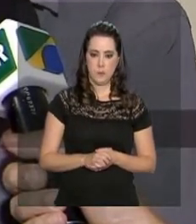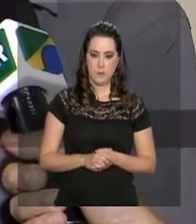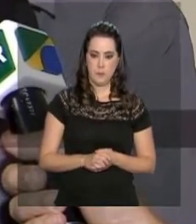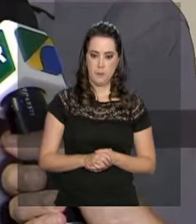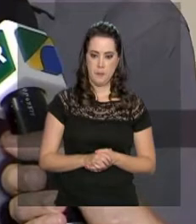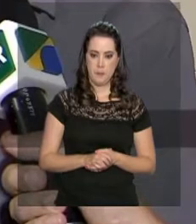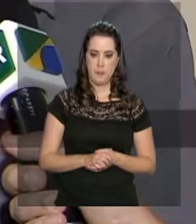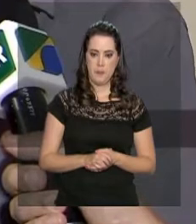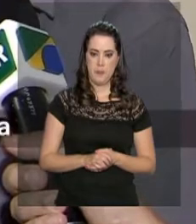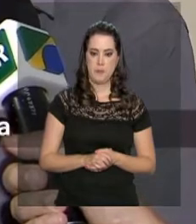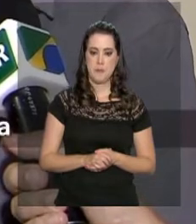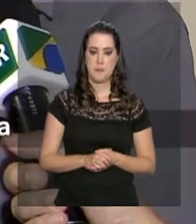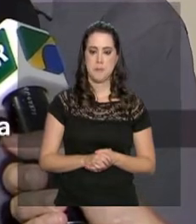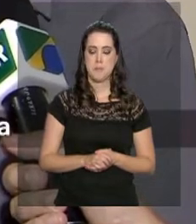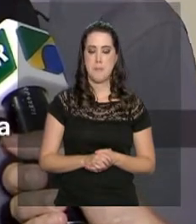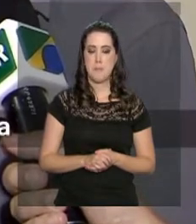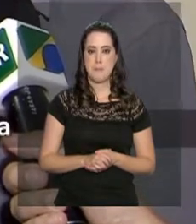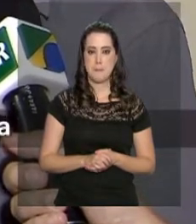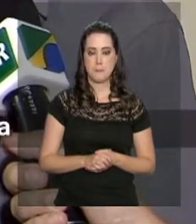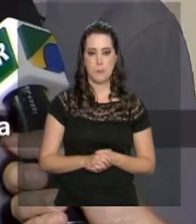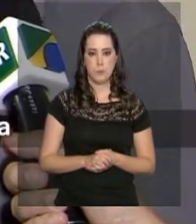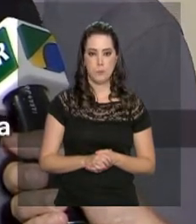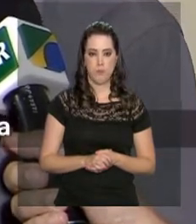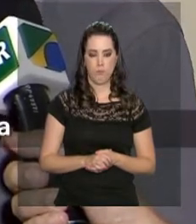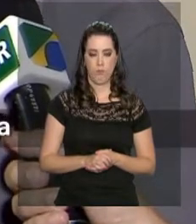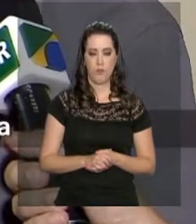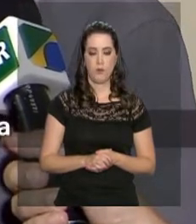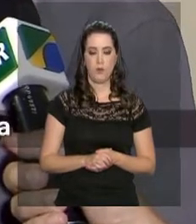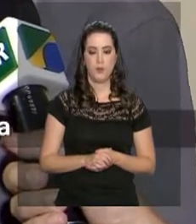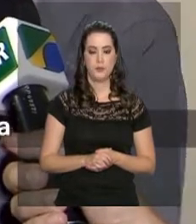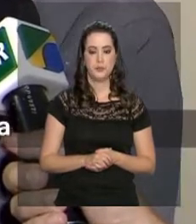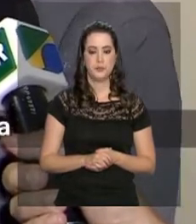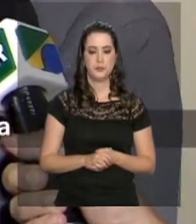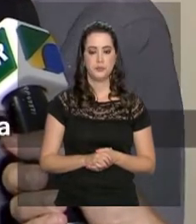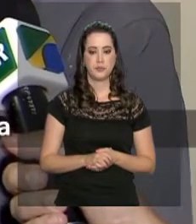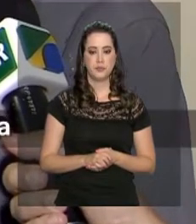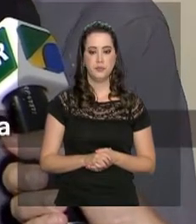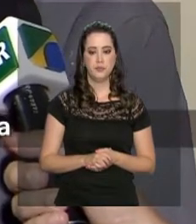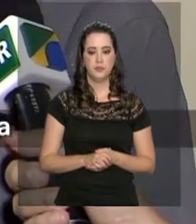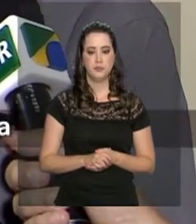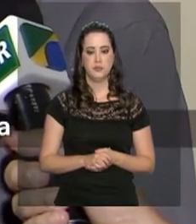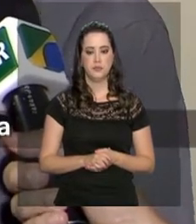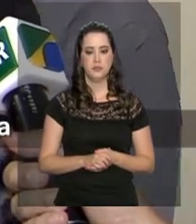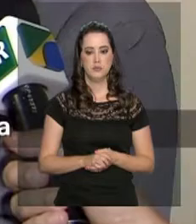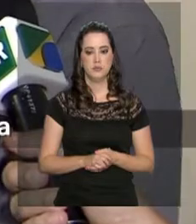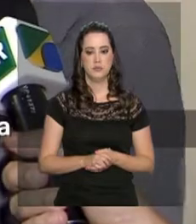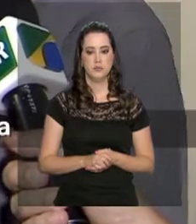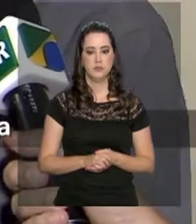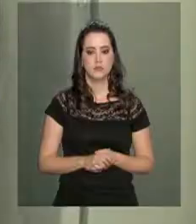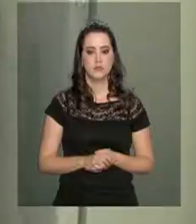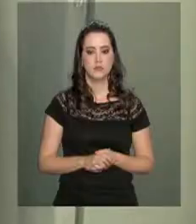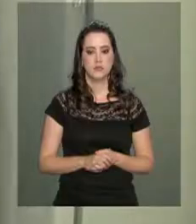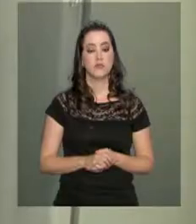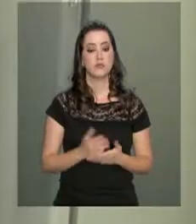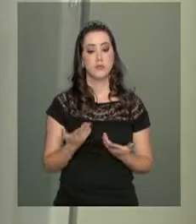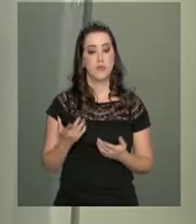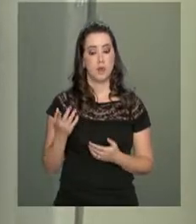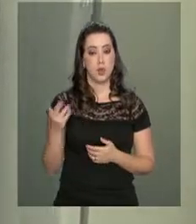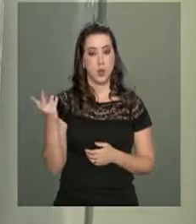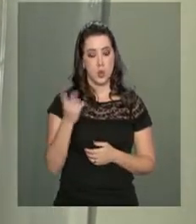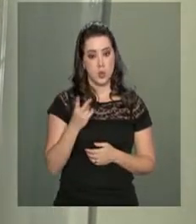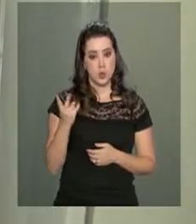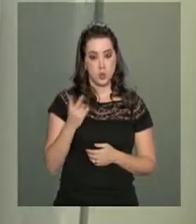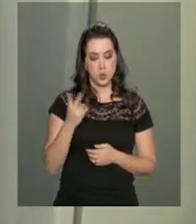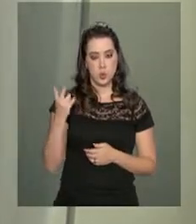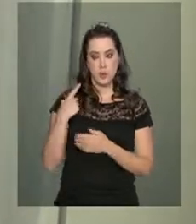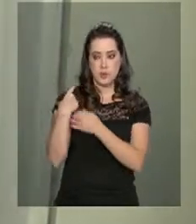a menina não podia comprar e na minha roupa da menininha e na mesma comigo nada nem para minha esposa na rodada de natal que